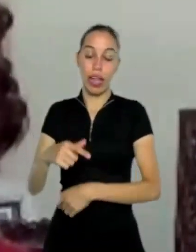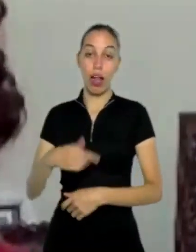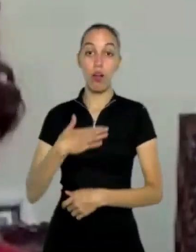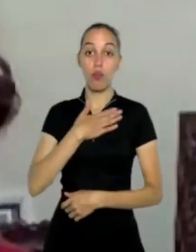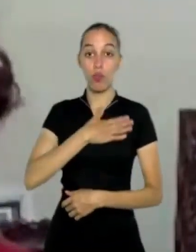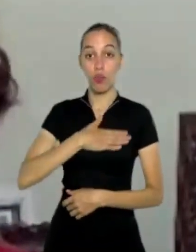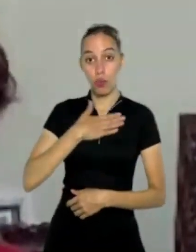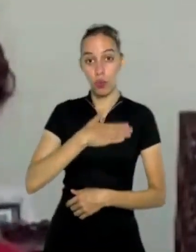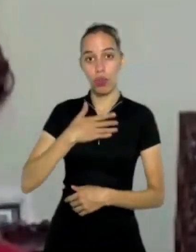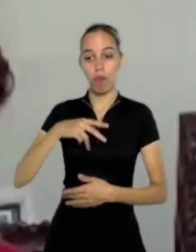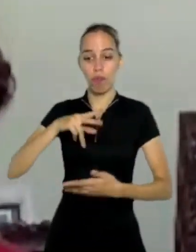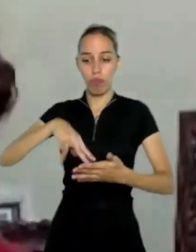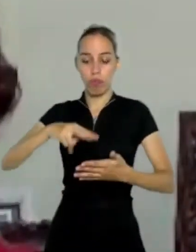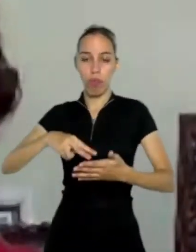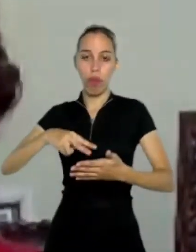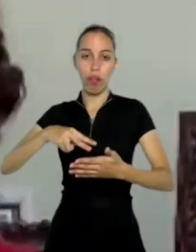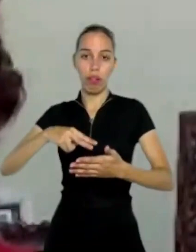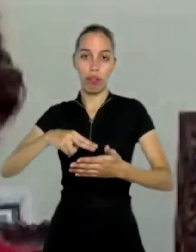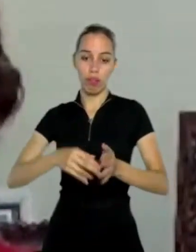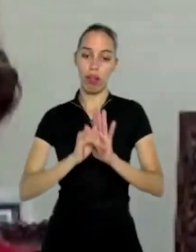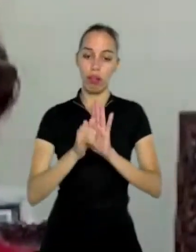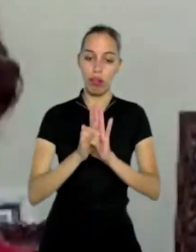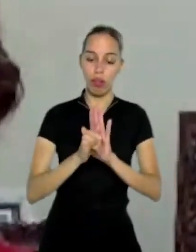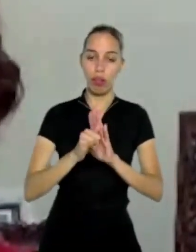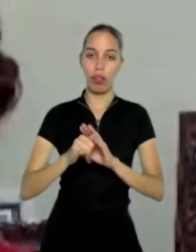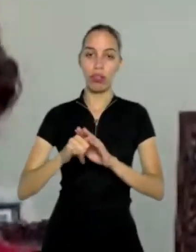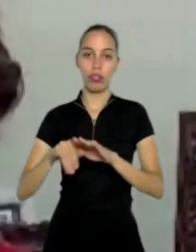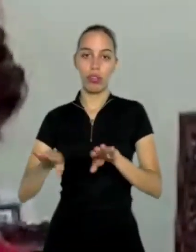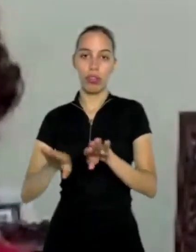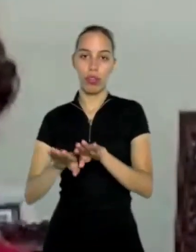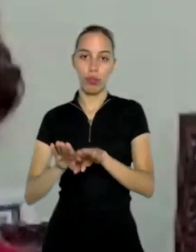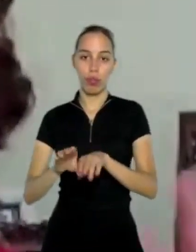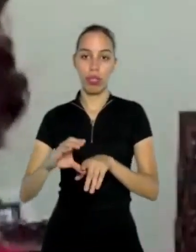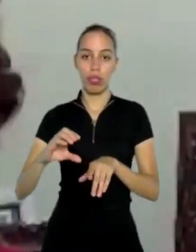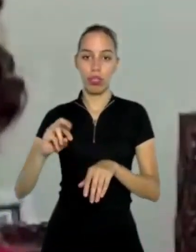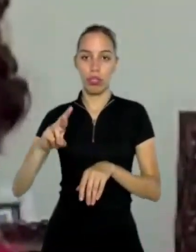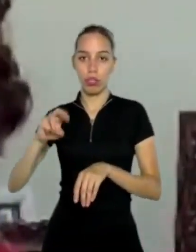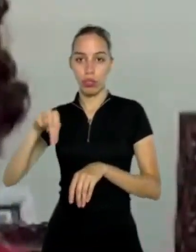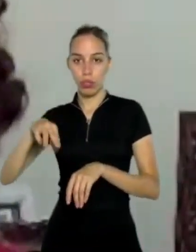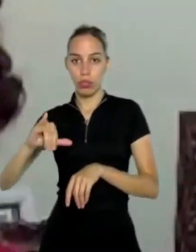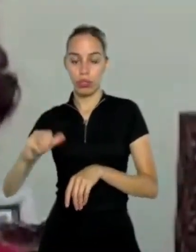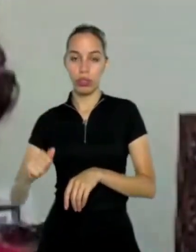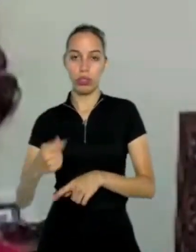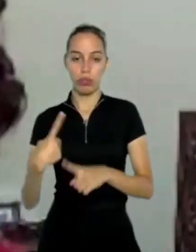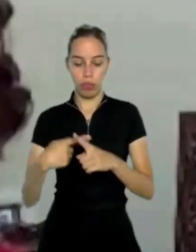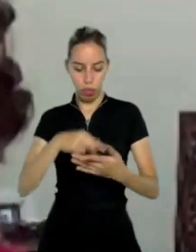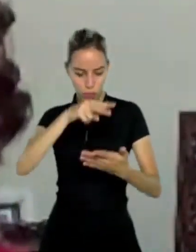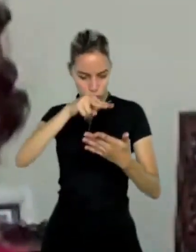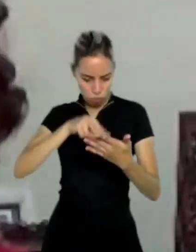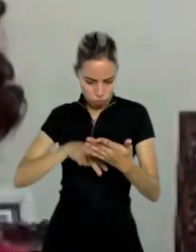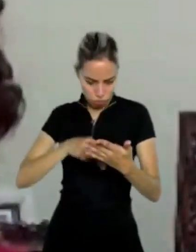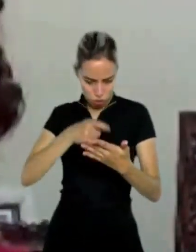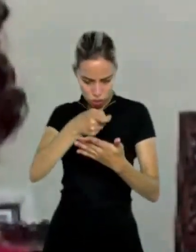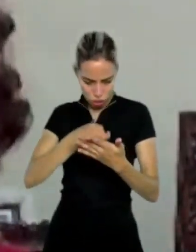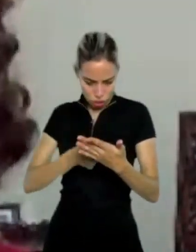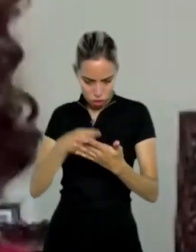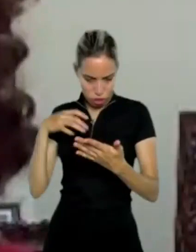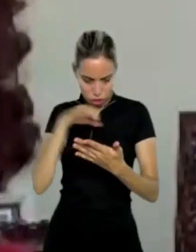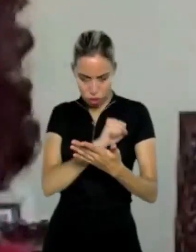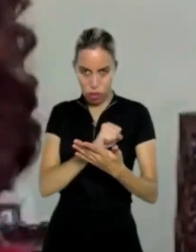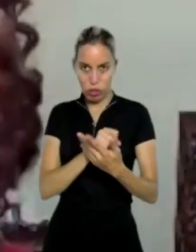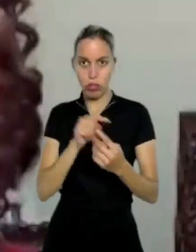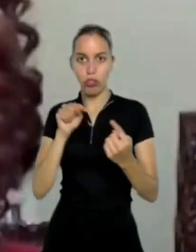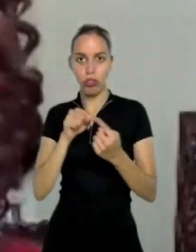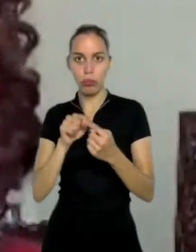eu lia muito crônica e conto, porque você lê aquele texto curto, né? E você não perde o fio da meada, né? Se você demorar muito para poder voltar no